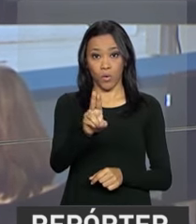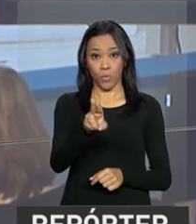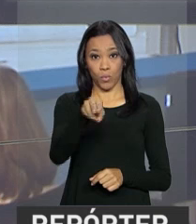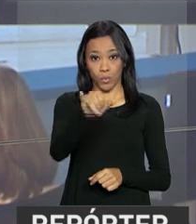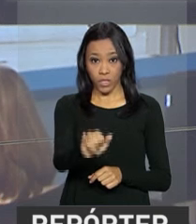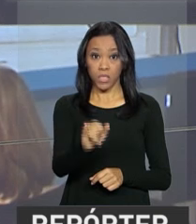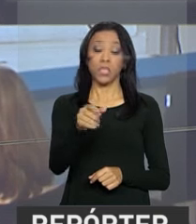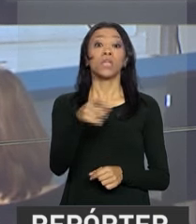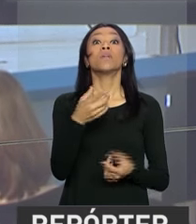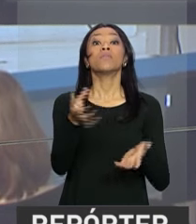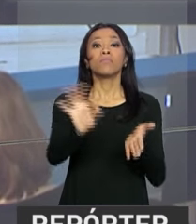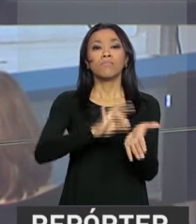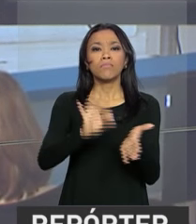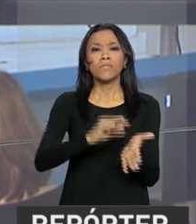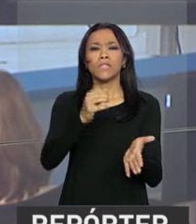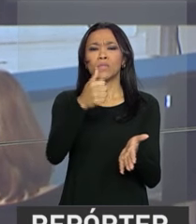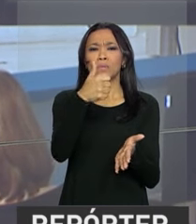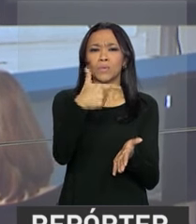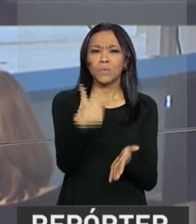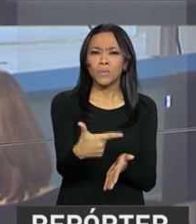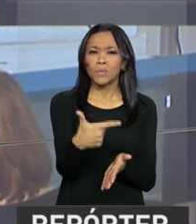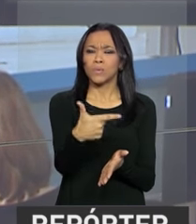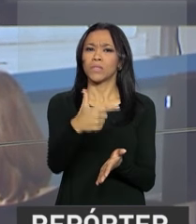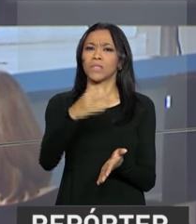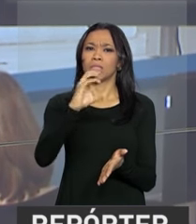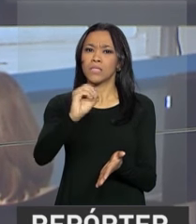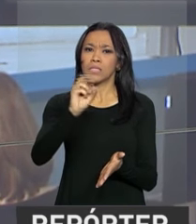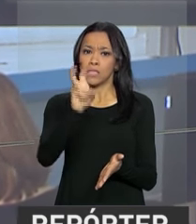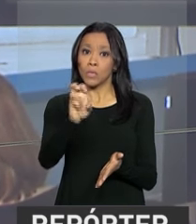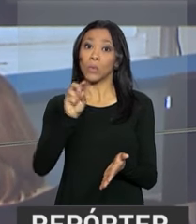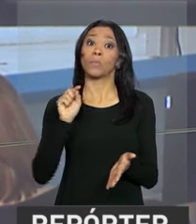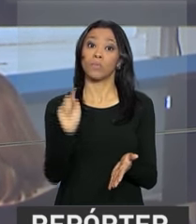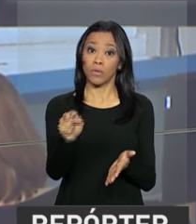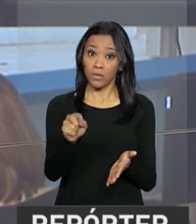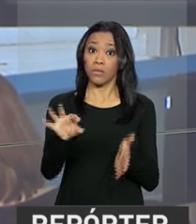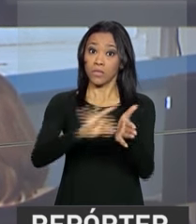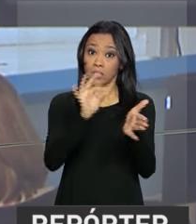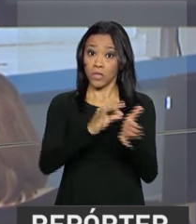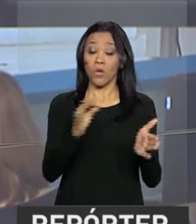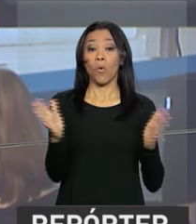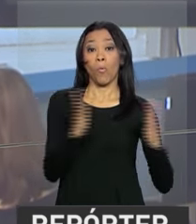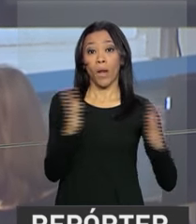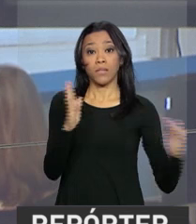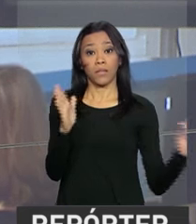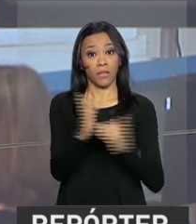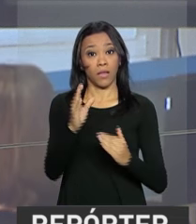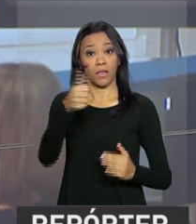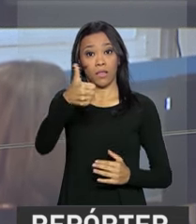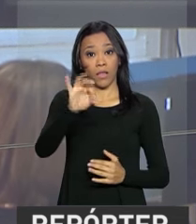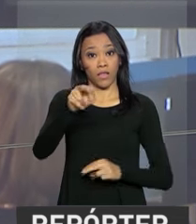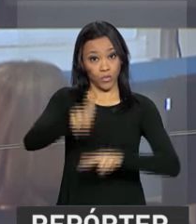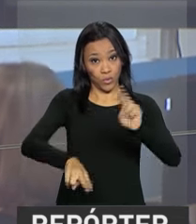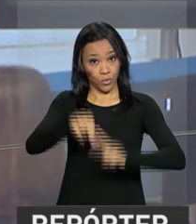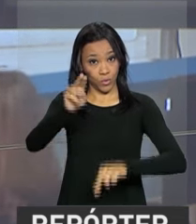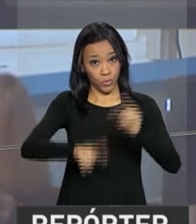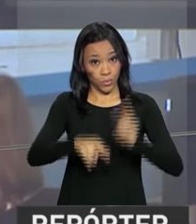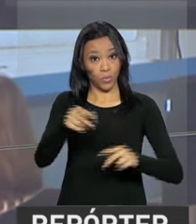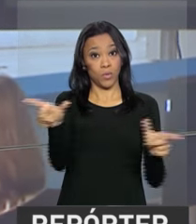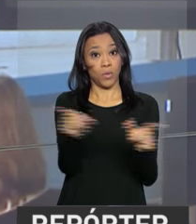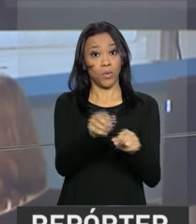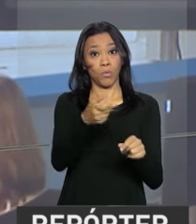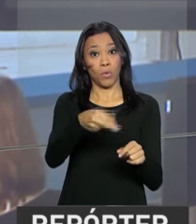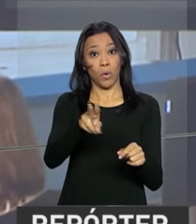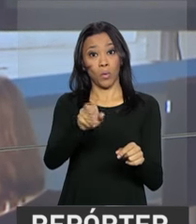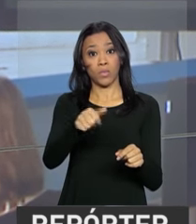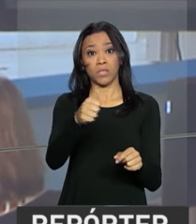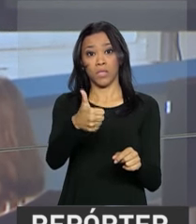dia 205.000 inscrições o prazo vai até 10 de junho nesta edição proon oferece mais de 125.000